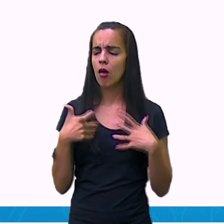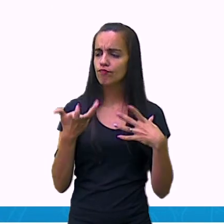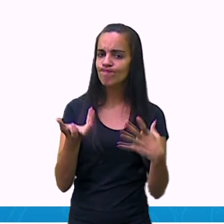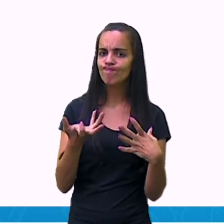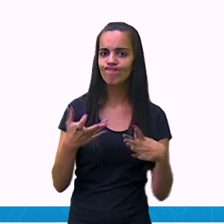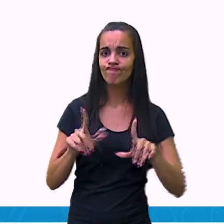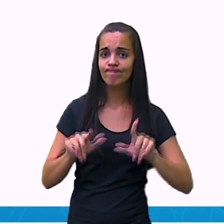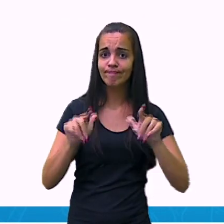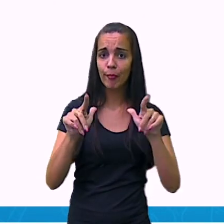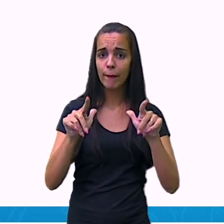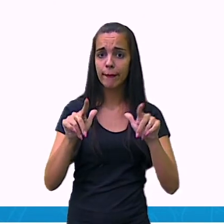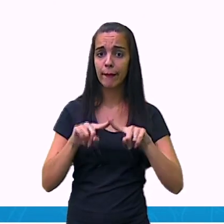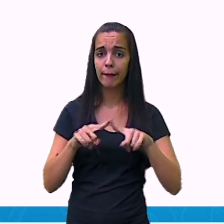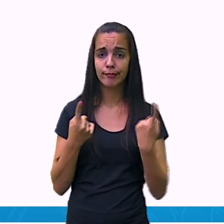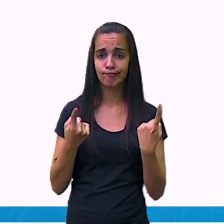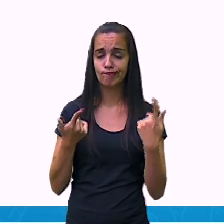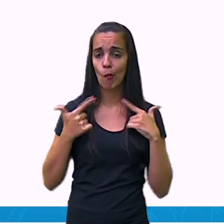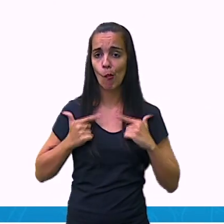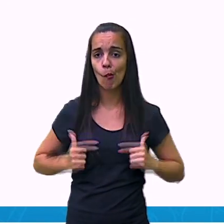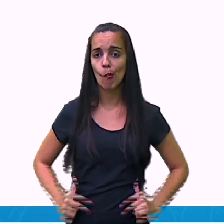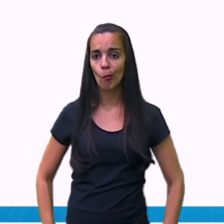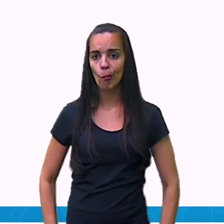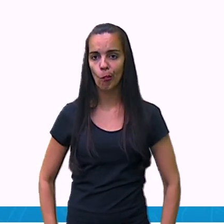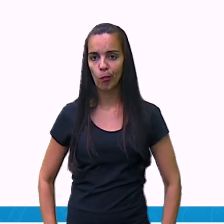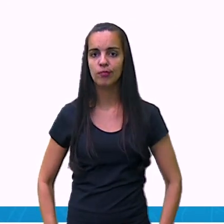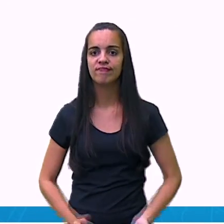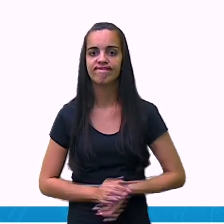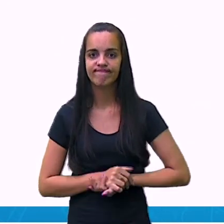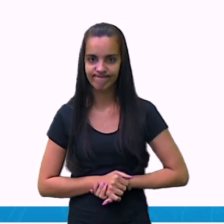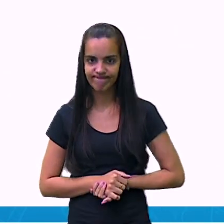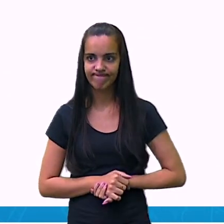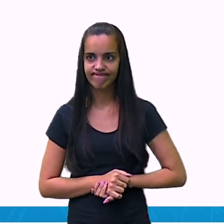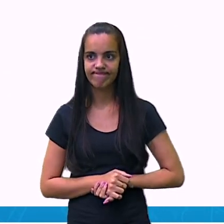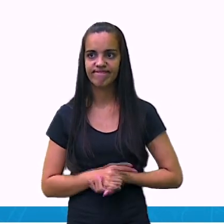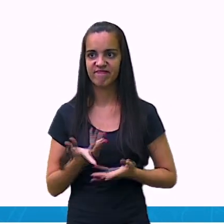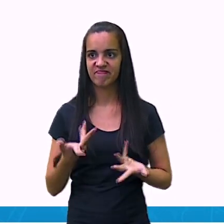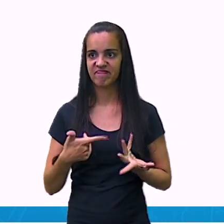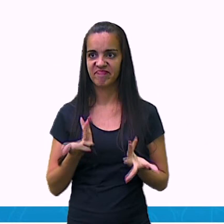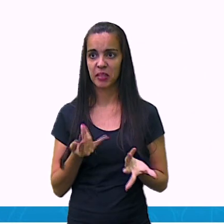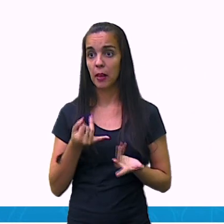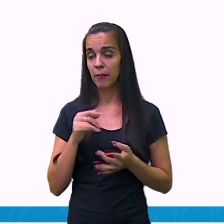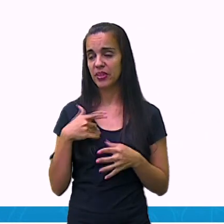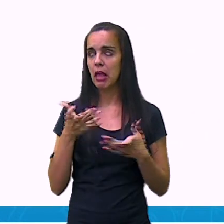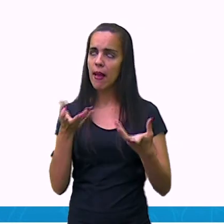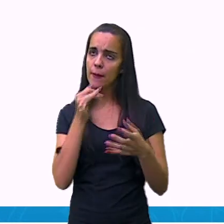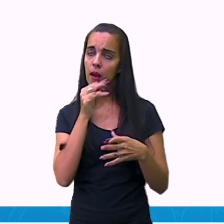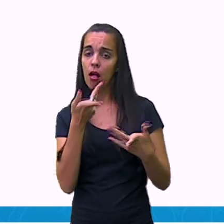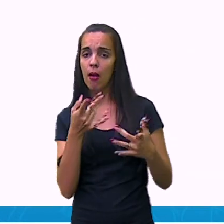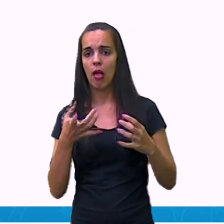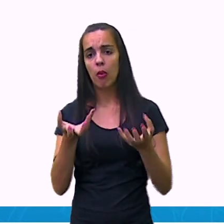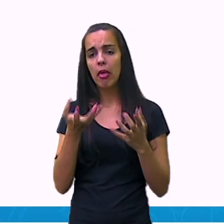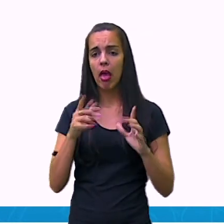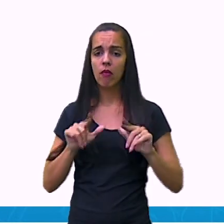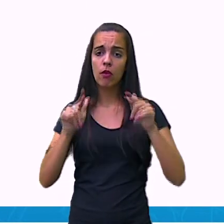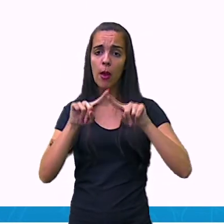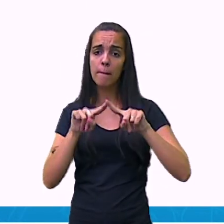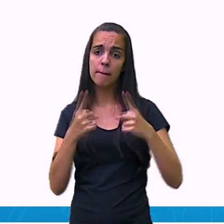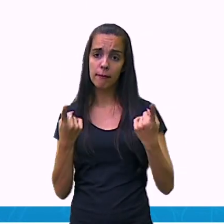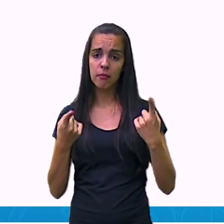quero viajar, mas estou sem dinheiro. Quero viajar, porém estou sem